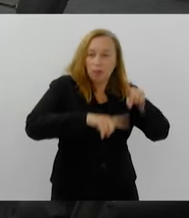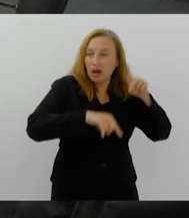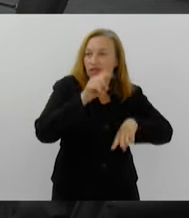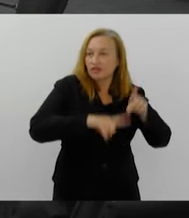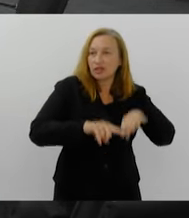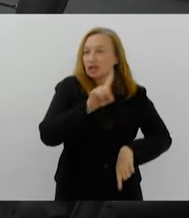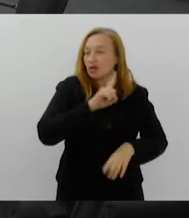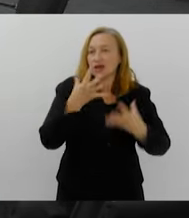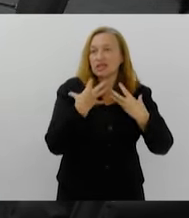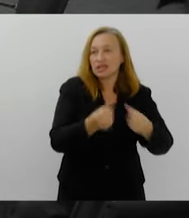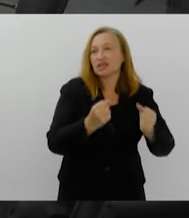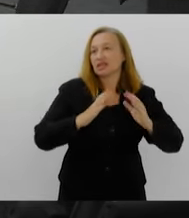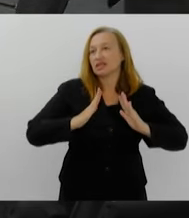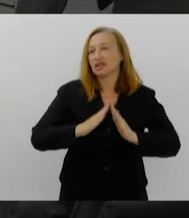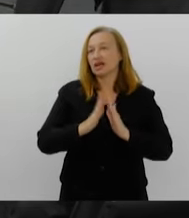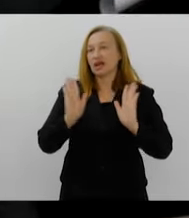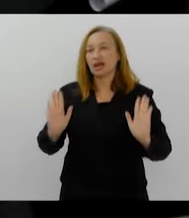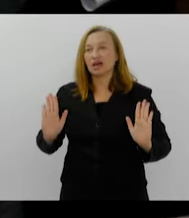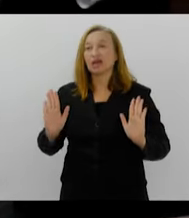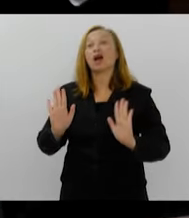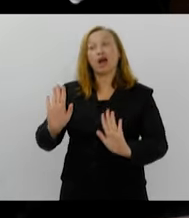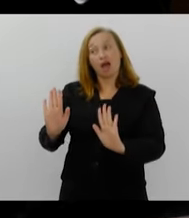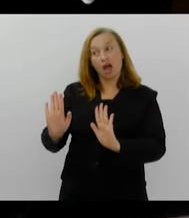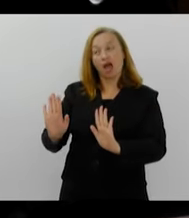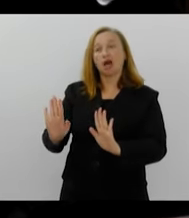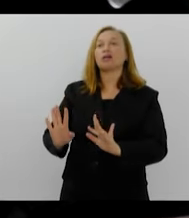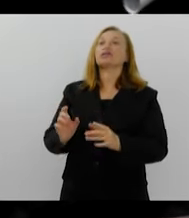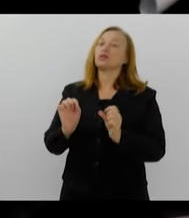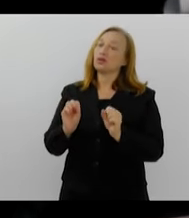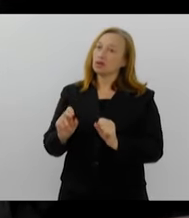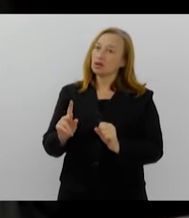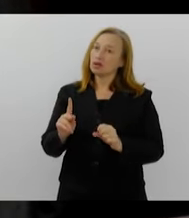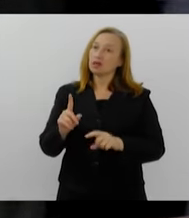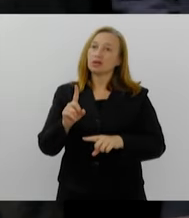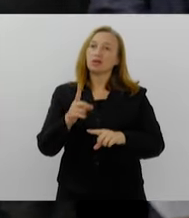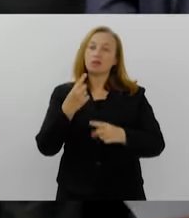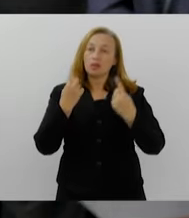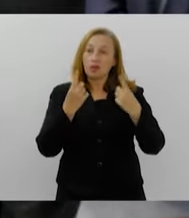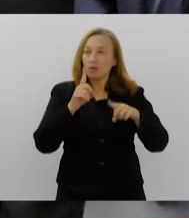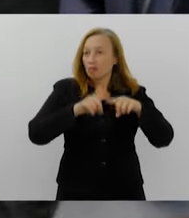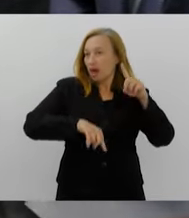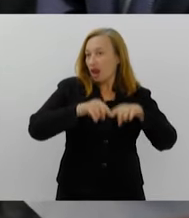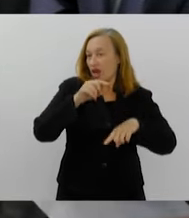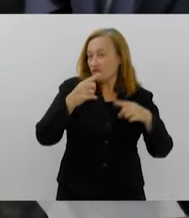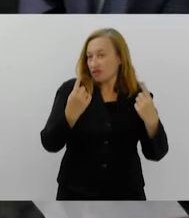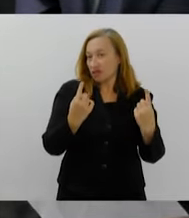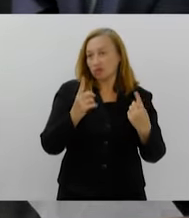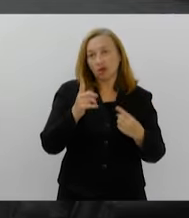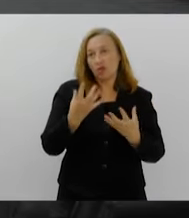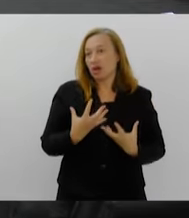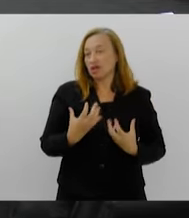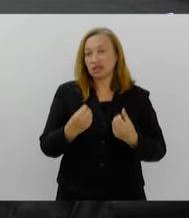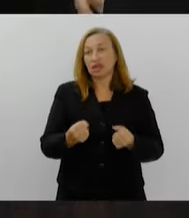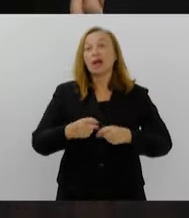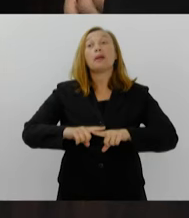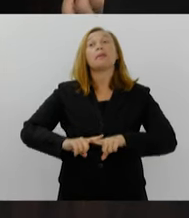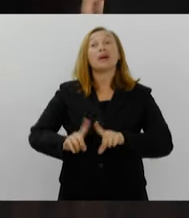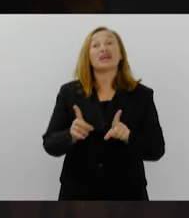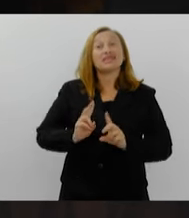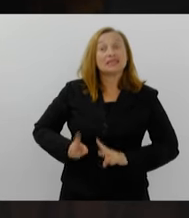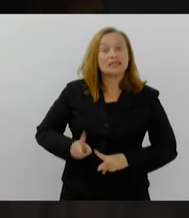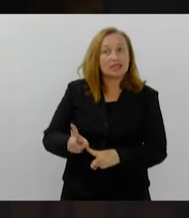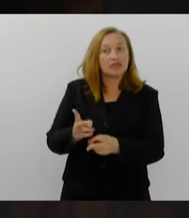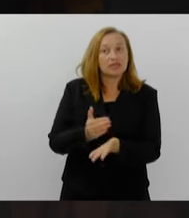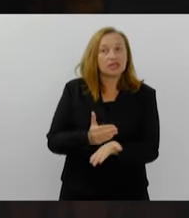casa. Mas o xingamento não deve ser permitido independentemente do debate ideológico. Mas sempre aqui está